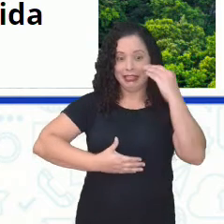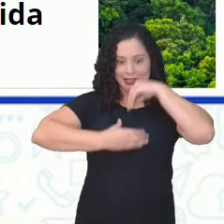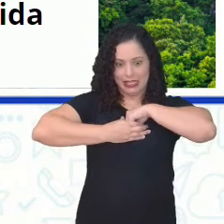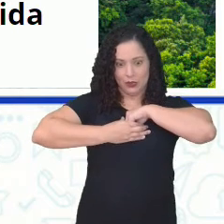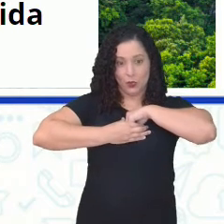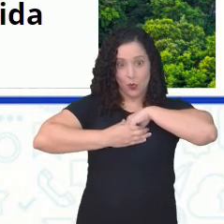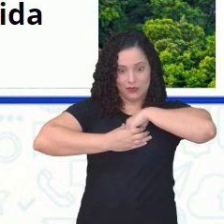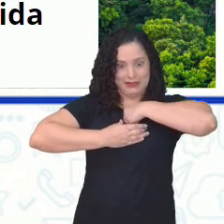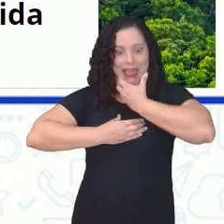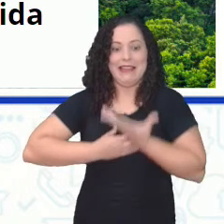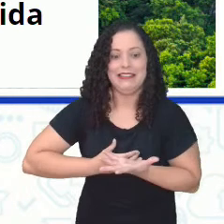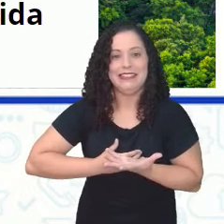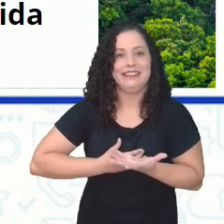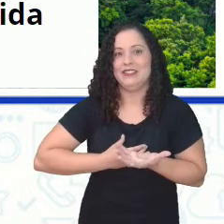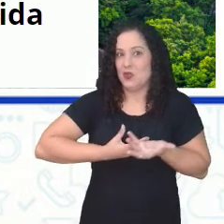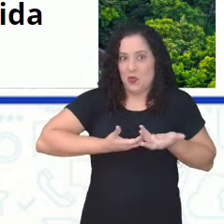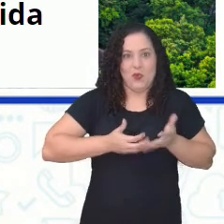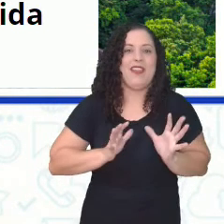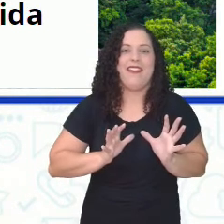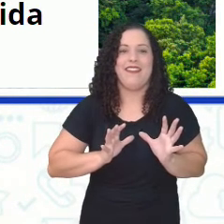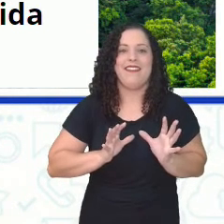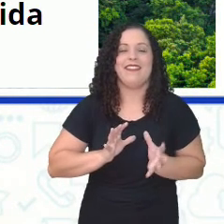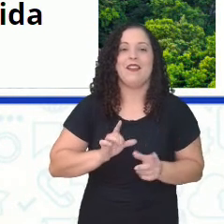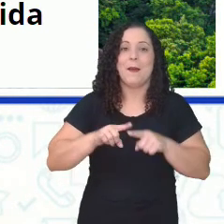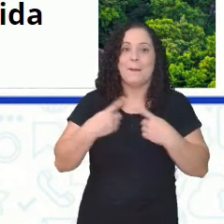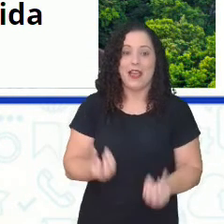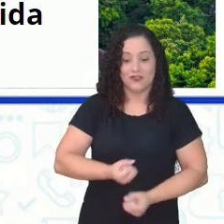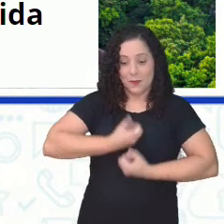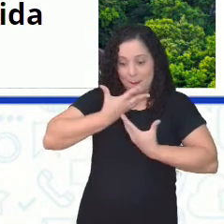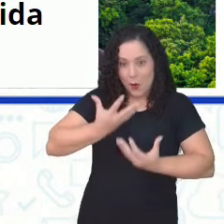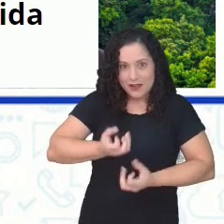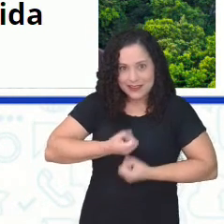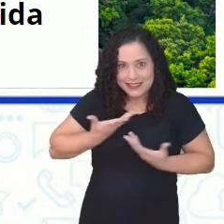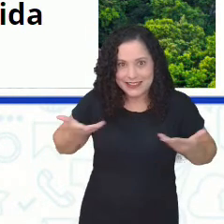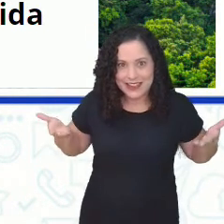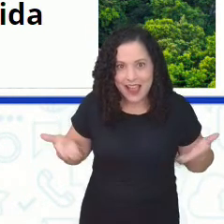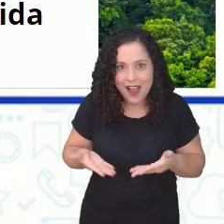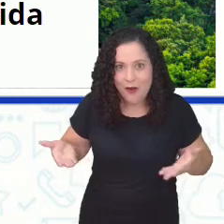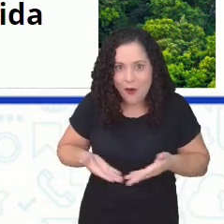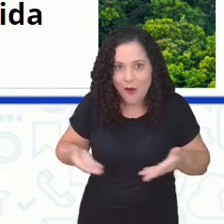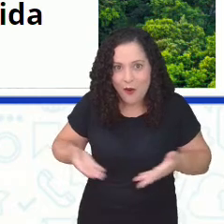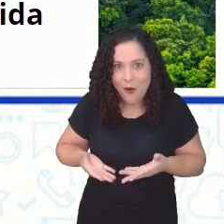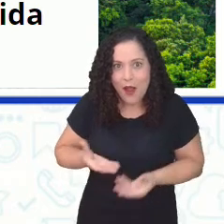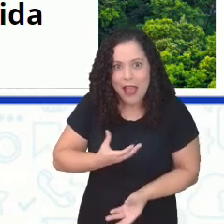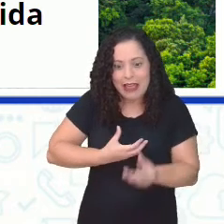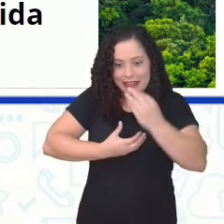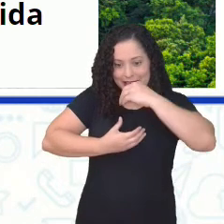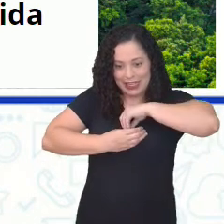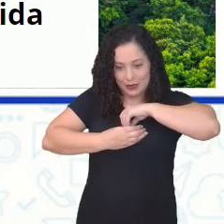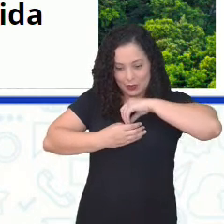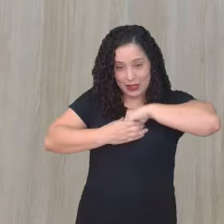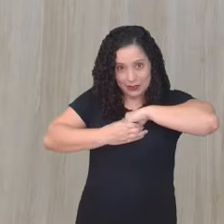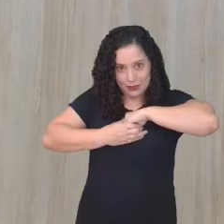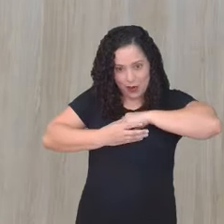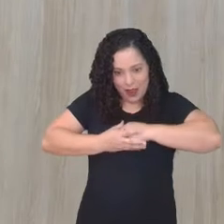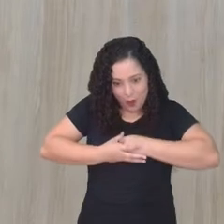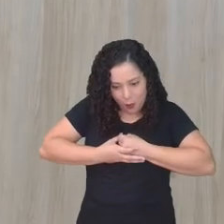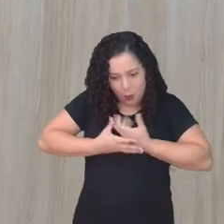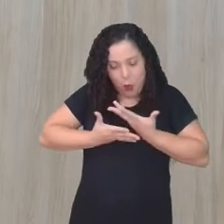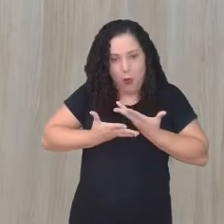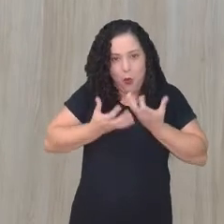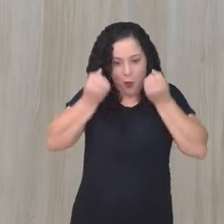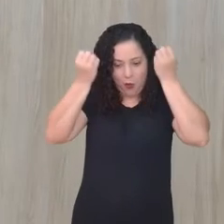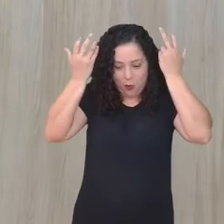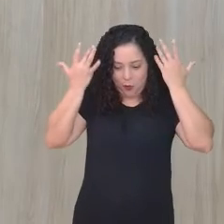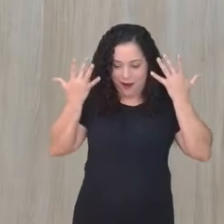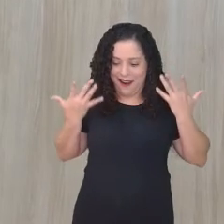sair. Mas a poesia deste momento inunda a minha vida inteira.